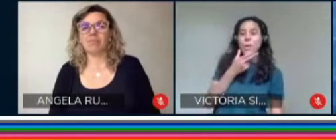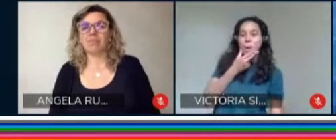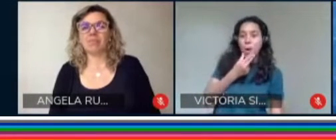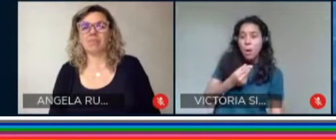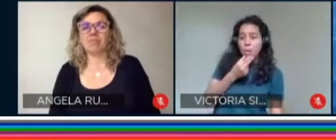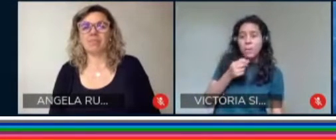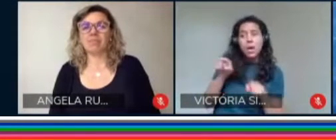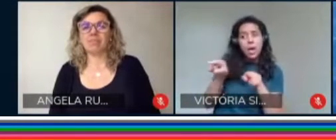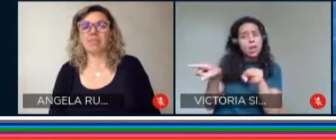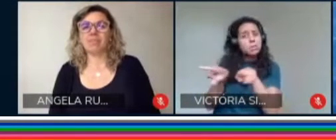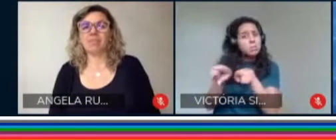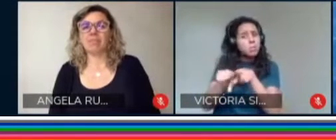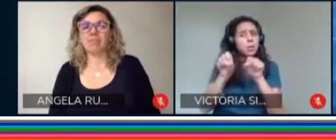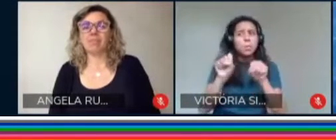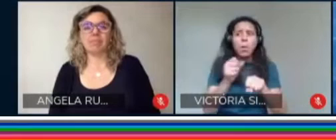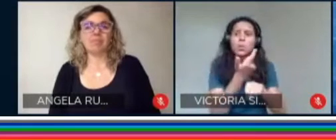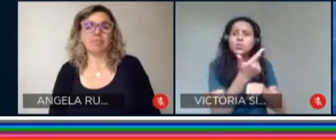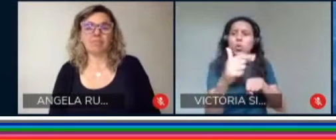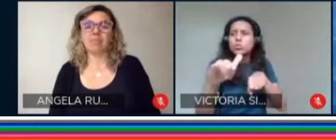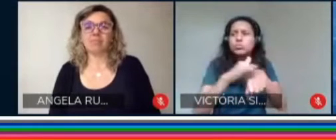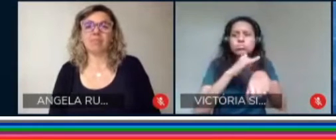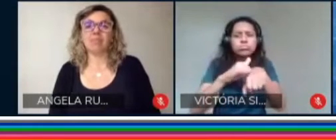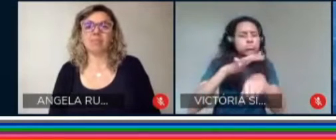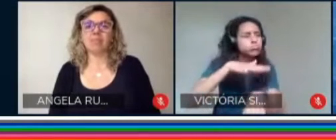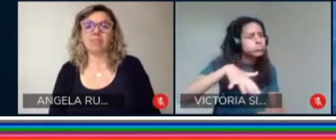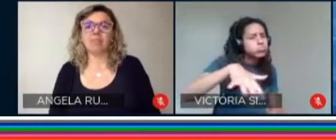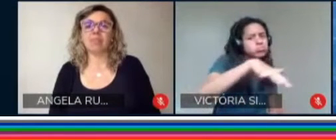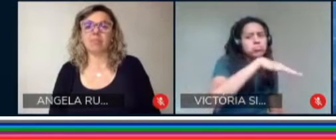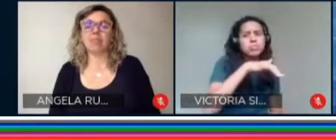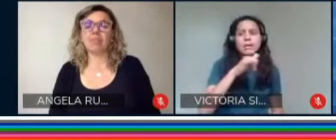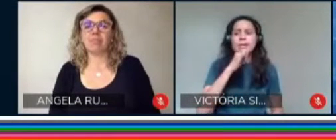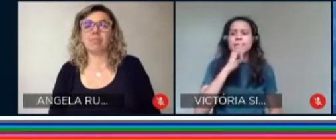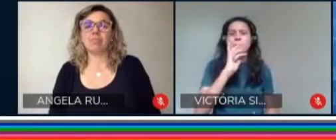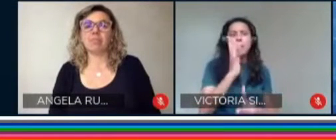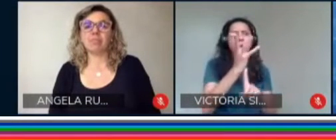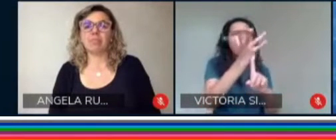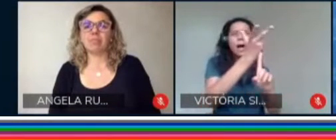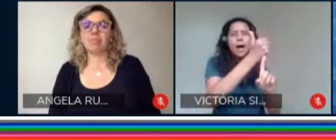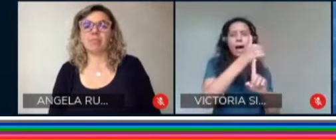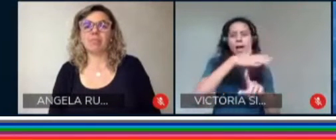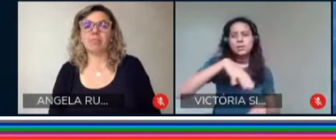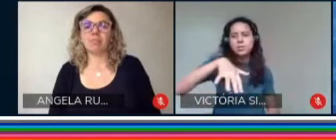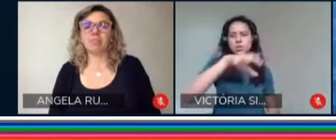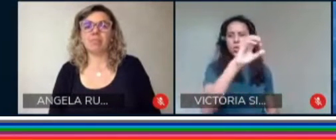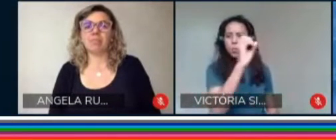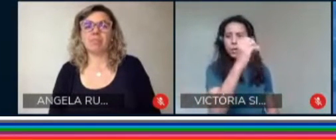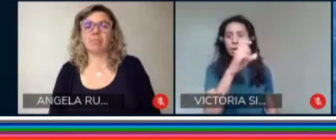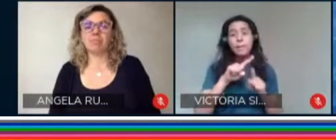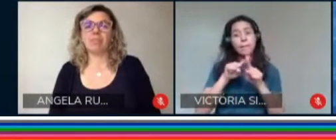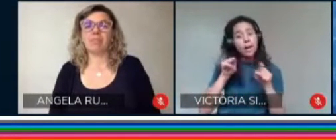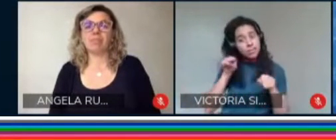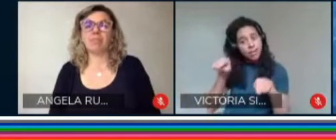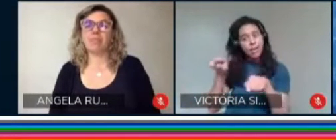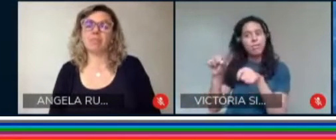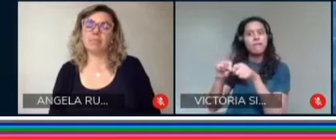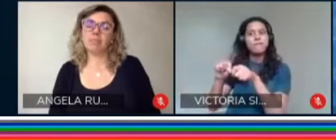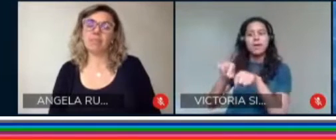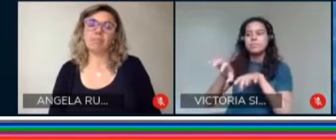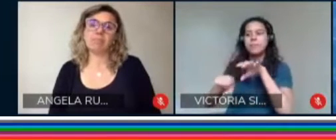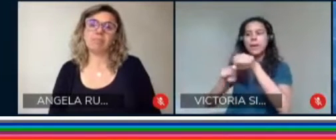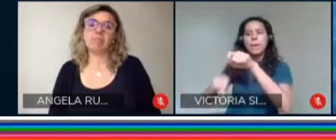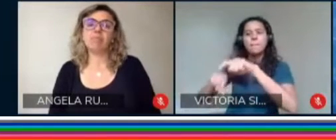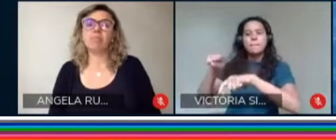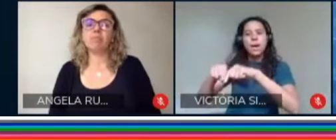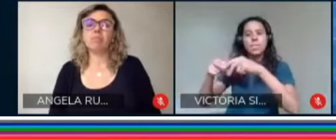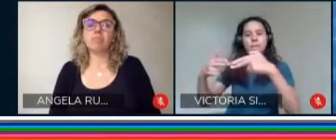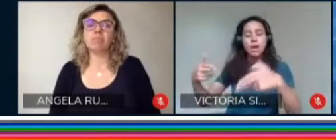também. Poderia ter situado ele dentro do ciclo de artes de Porto Alegre. Ela fez brevemente isso, mas existem escolhas que a gente